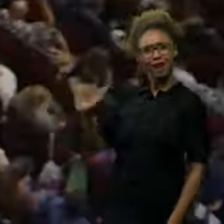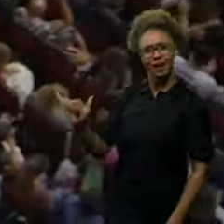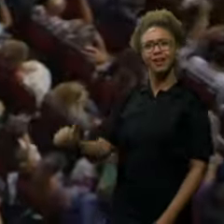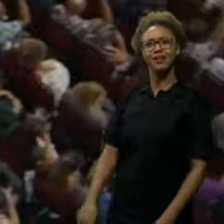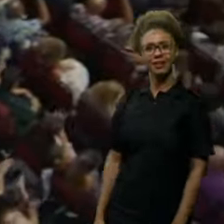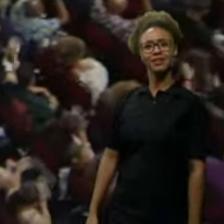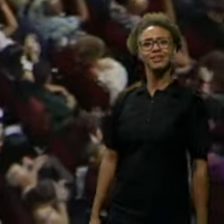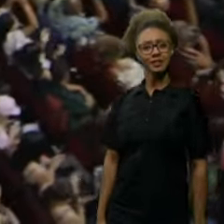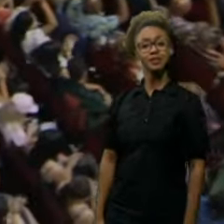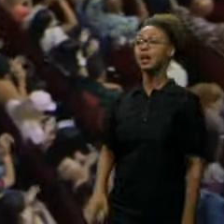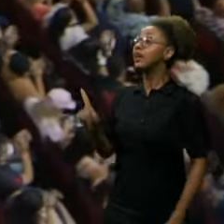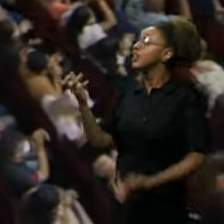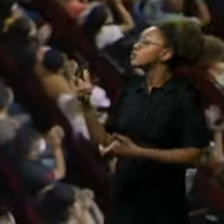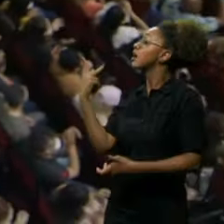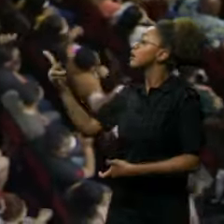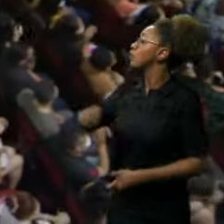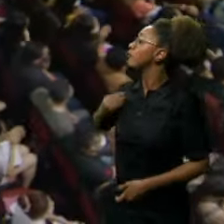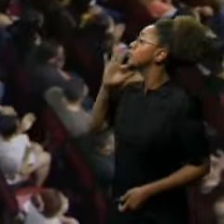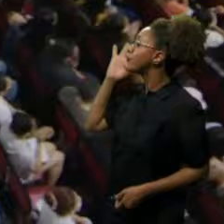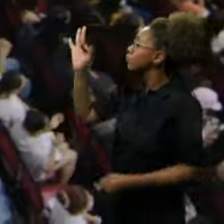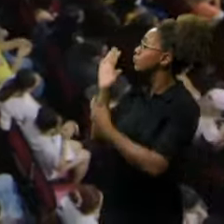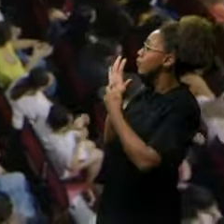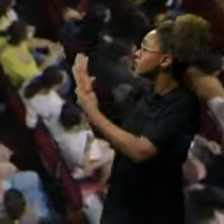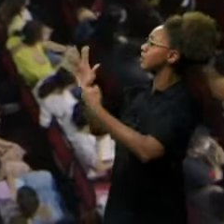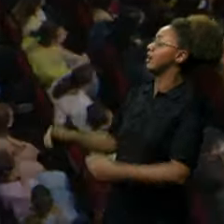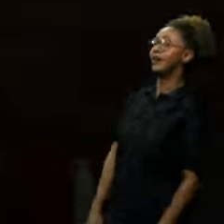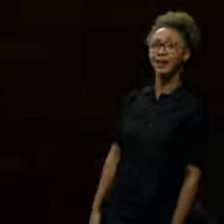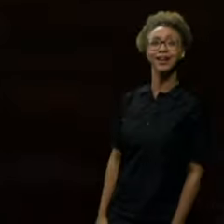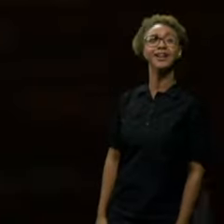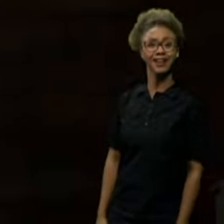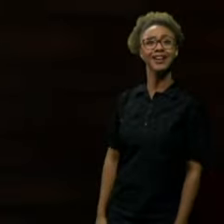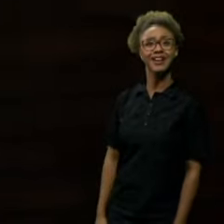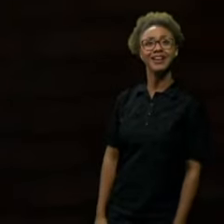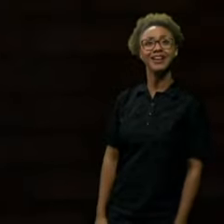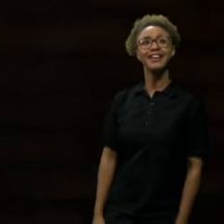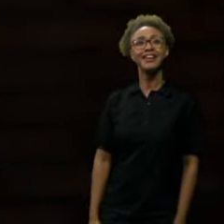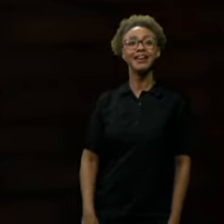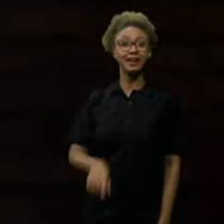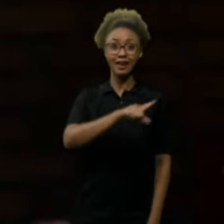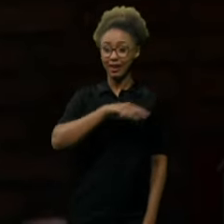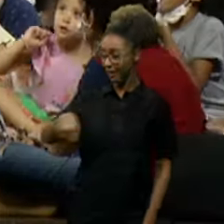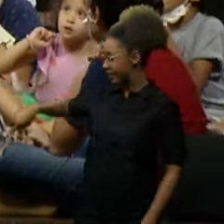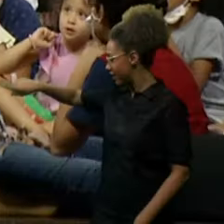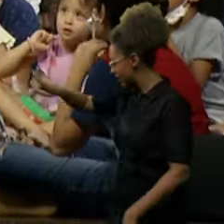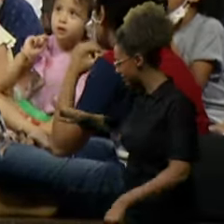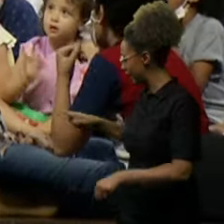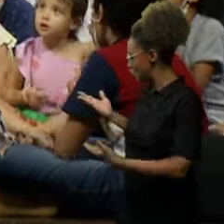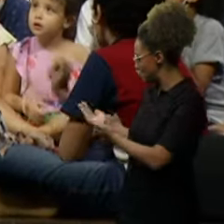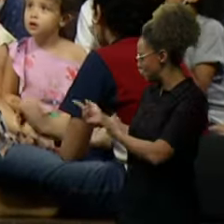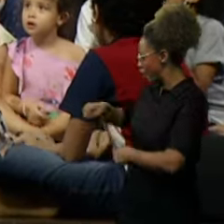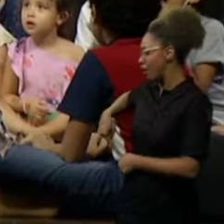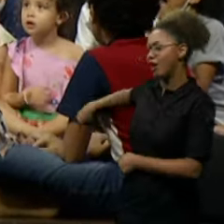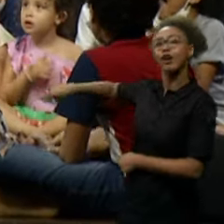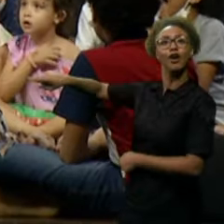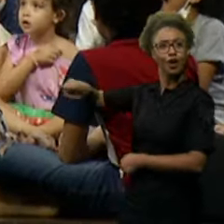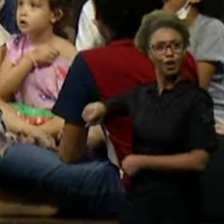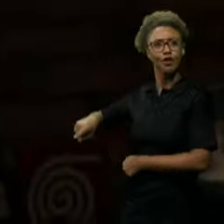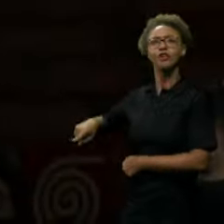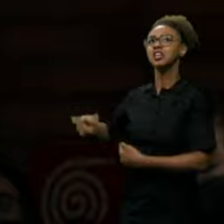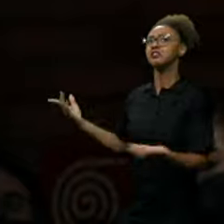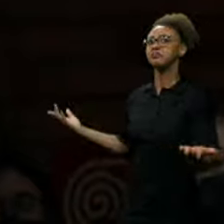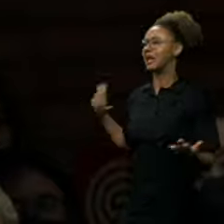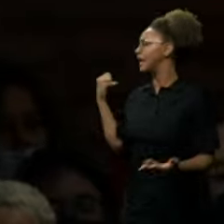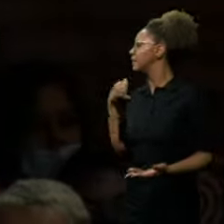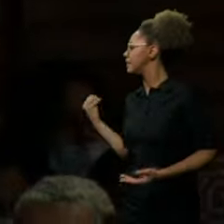diga Deus quer revelar o teu futuro eu quero olhar para essa geração que está aqui na minha reta guarda Oi a